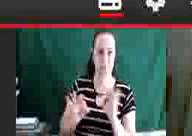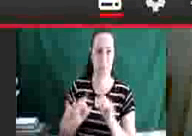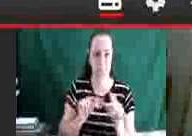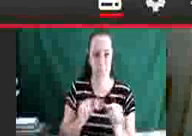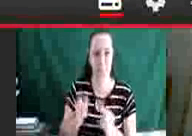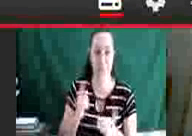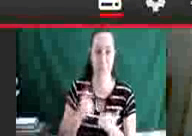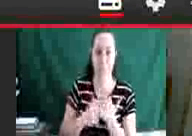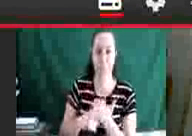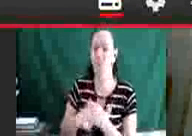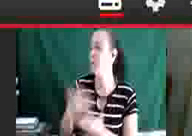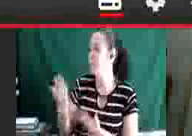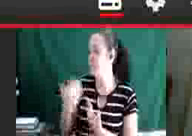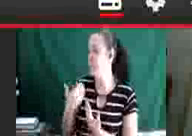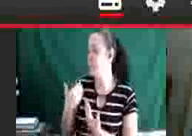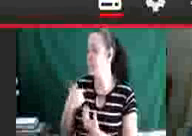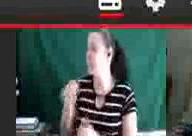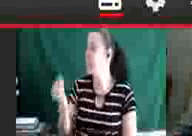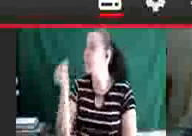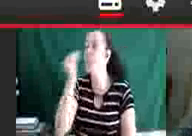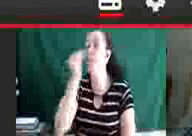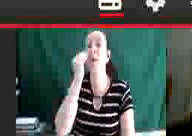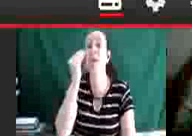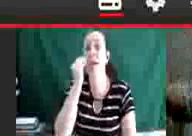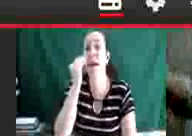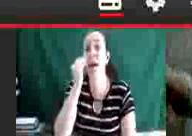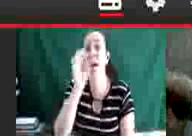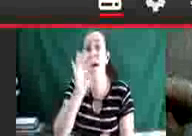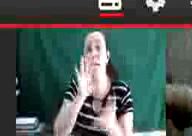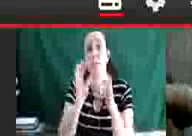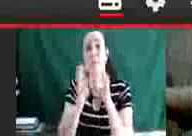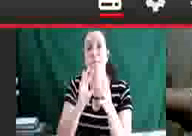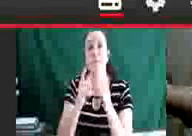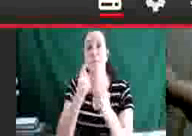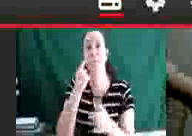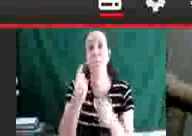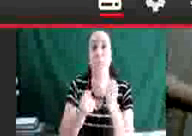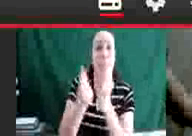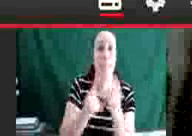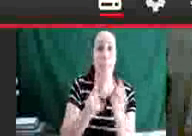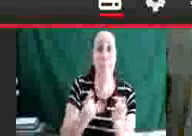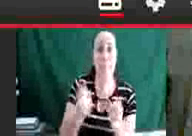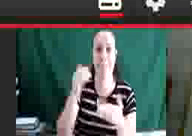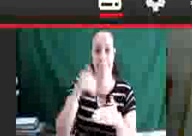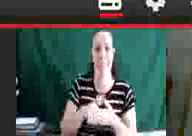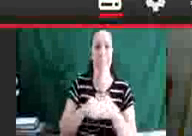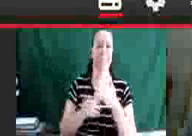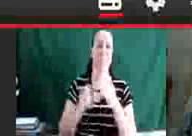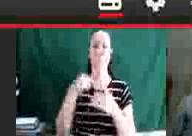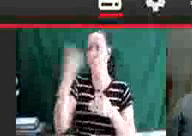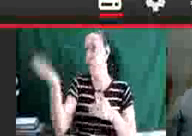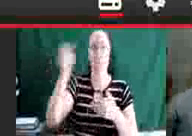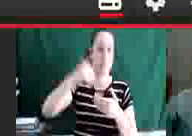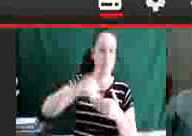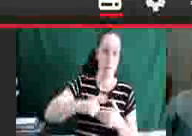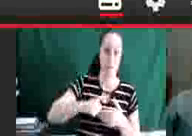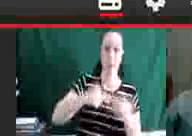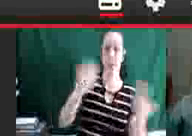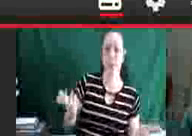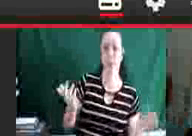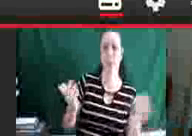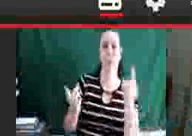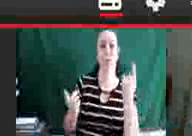sempre traduzidos para endereços por meio de consultas a diversos servidores do DNS. Na verdade, quando você usa o registro.br e cria um